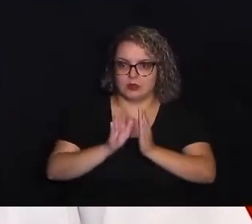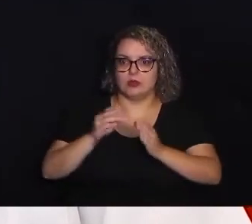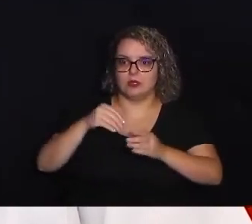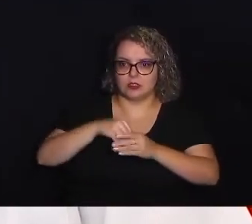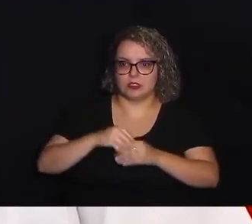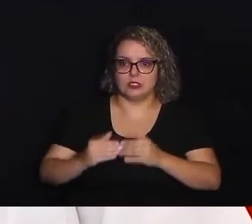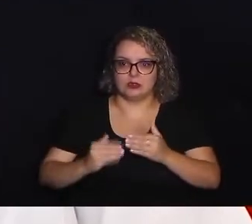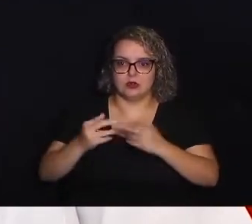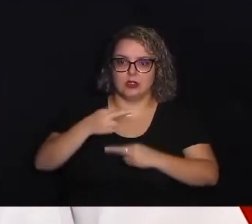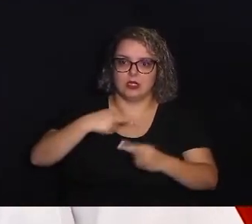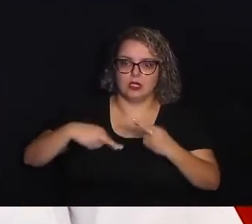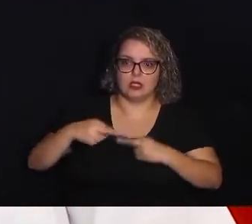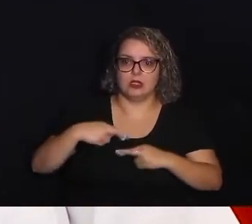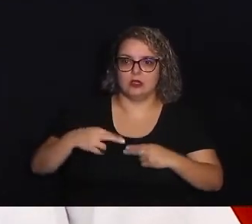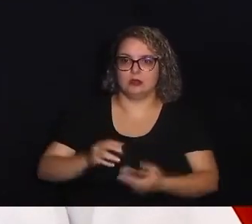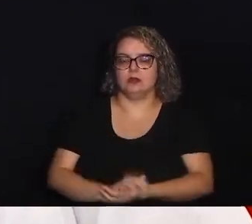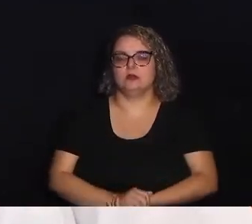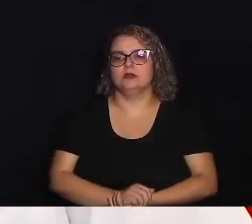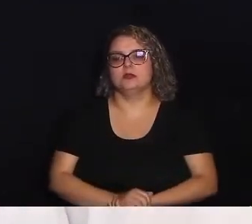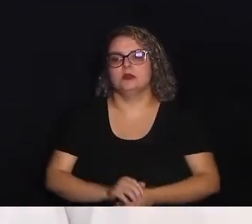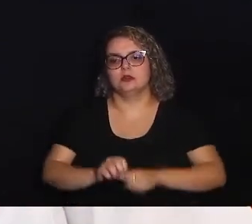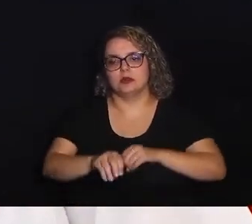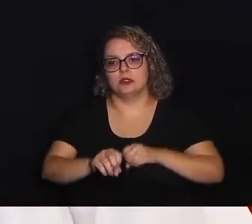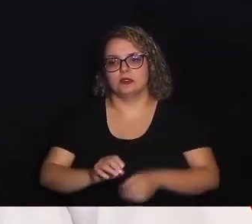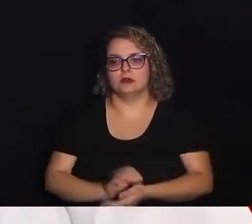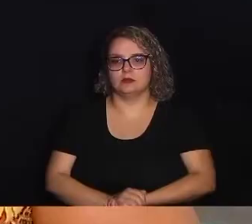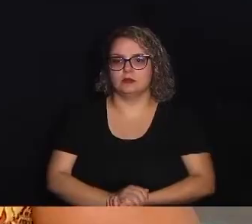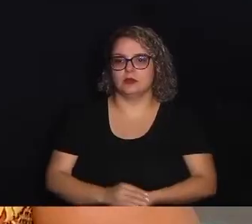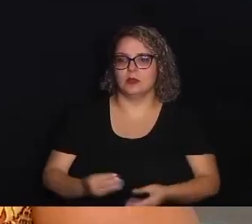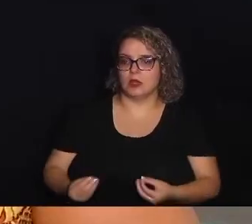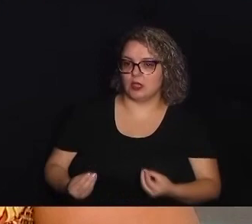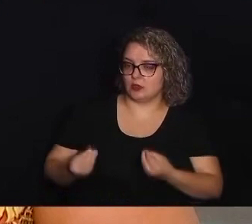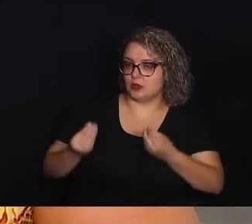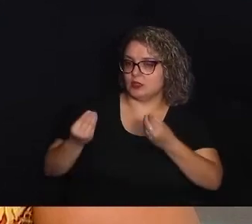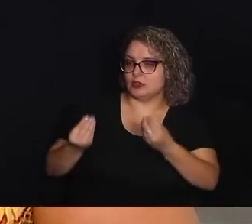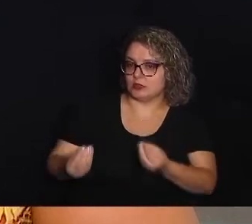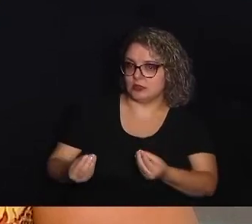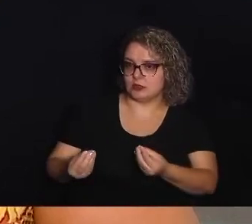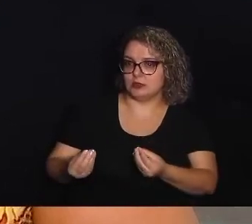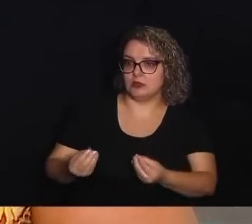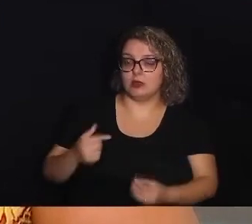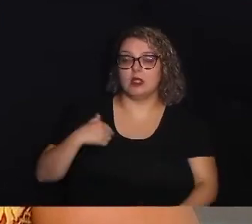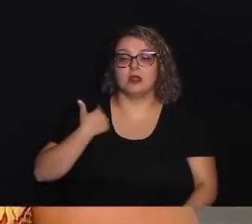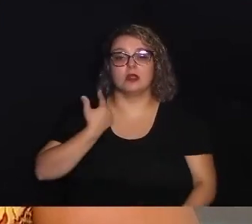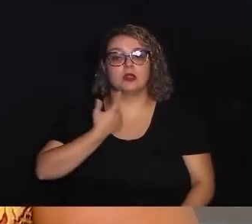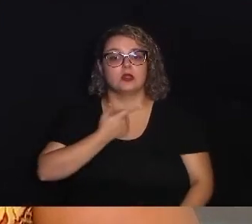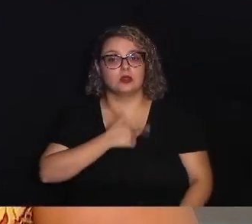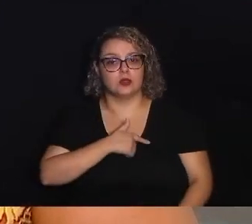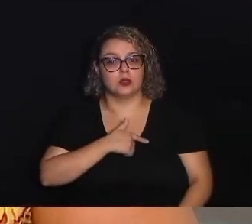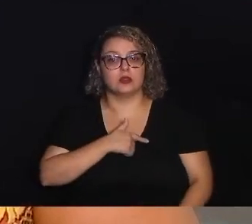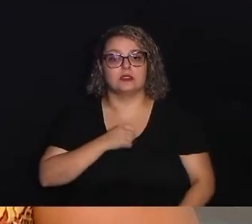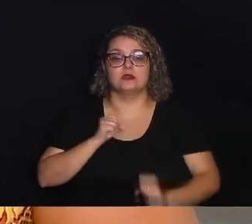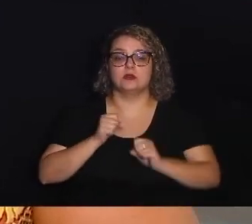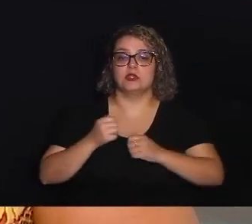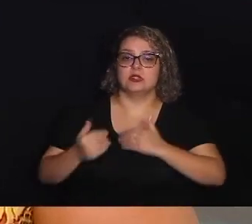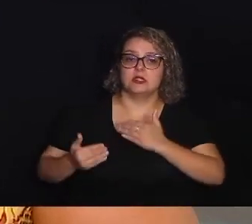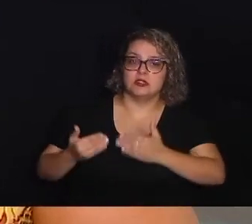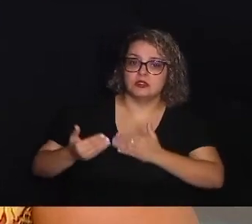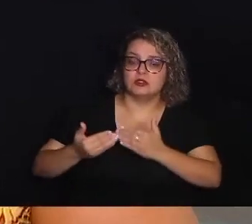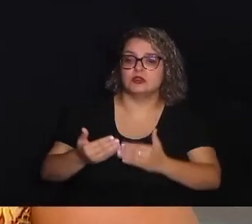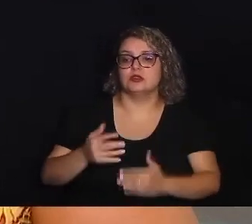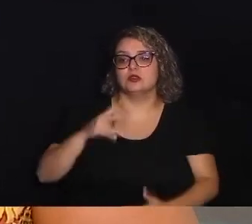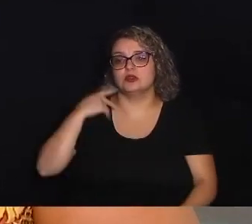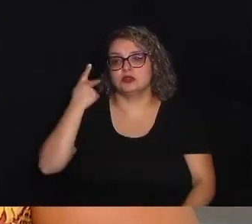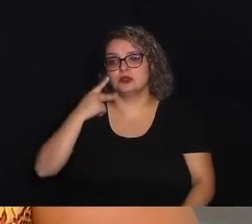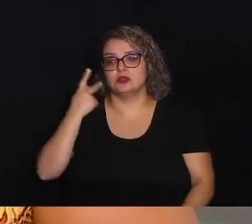diversas frentes dentro da própria instituição ligada à educação etn racial foi concebido para que a gente desse um